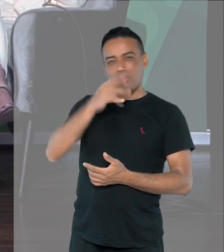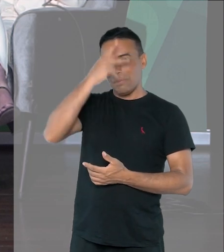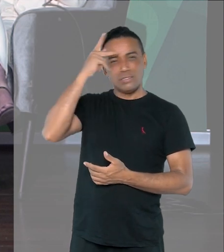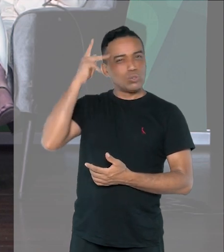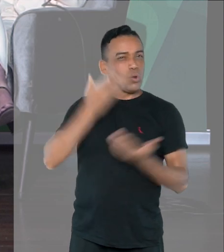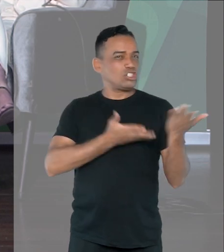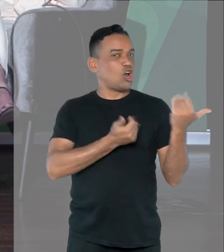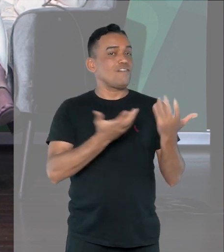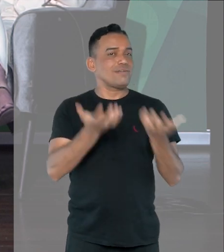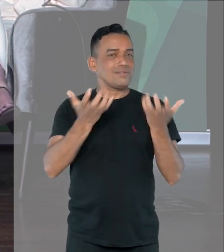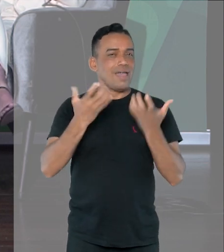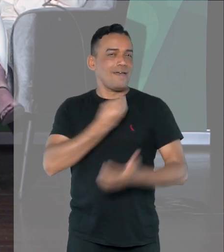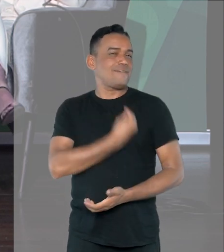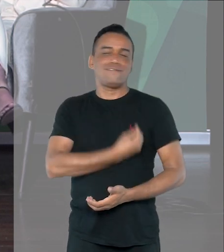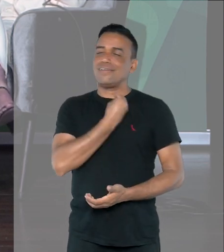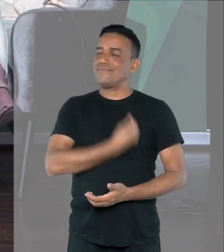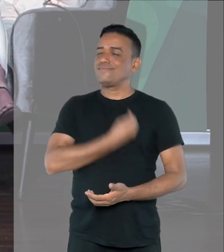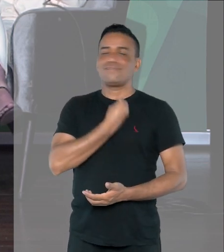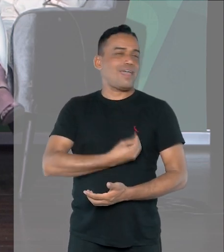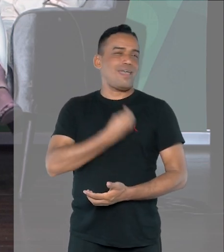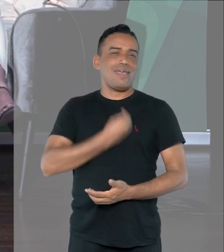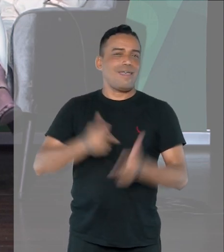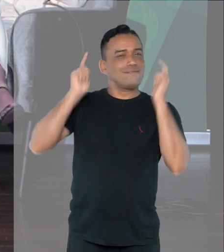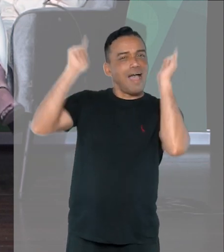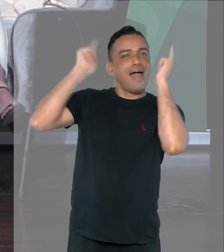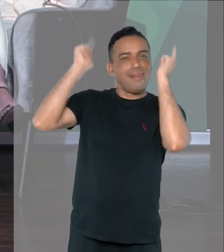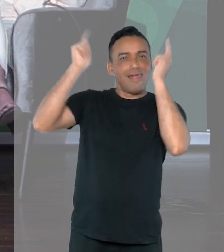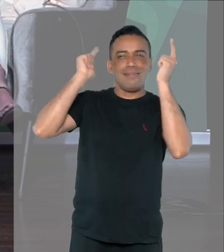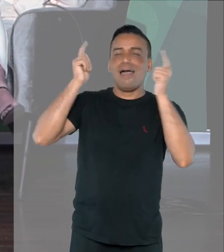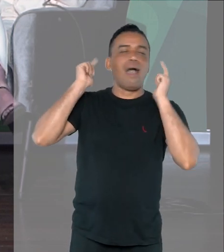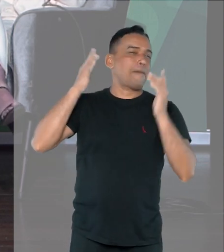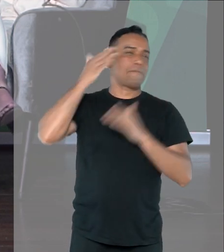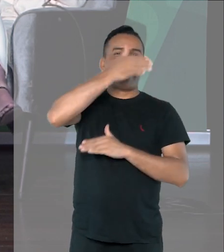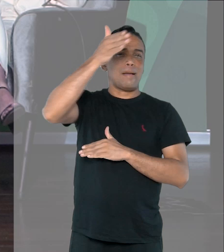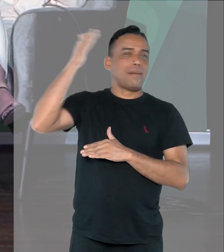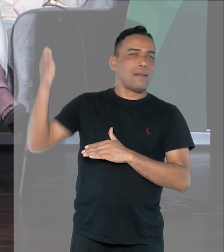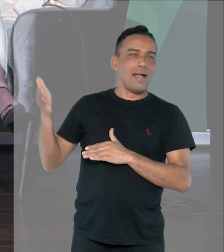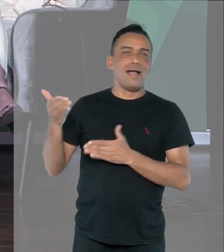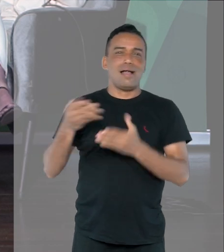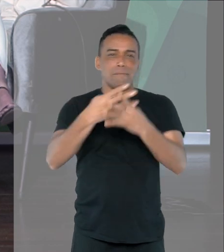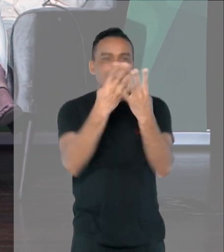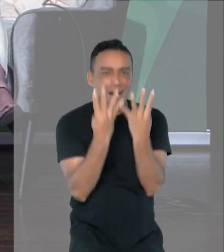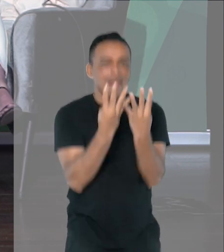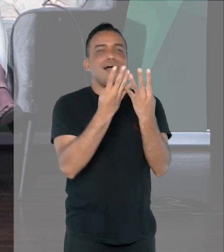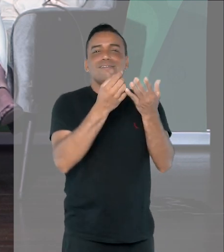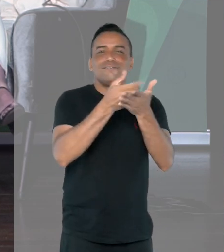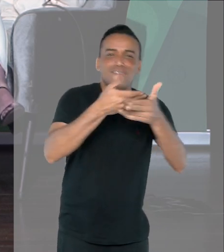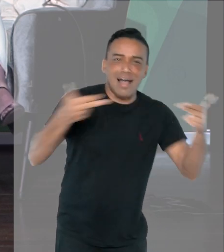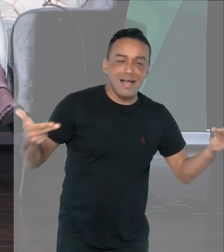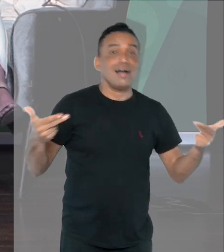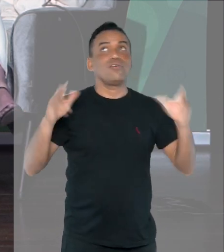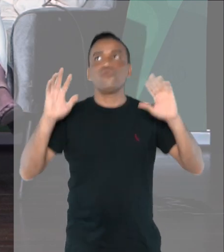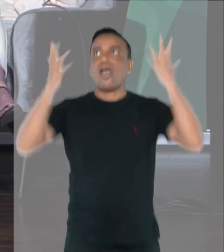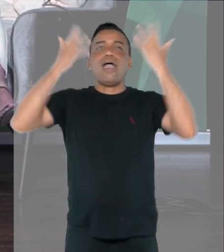um garoto que nasceu para bem viver, para ir a tudo que é baile. Ele vivia nos cassinos, vivia nas festas, né? Era